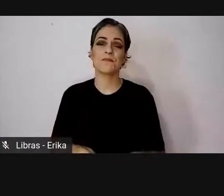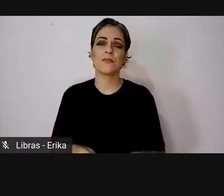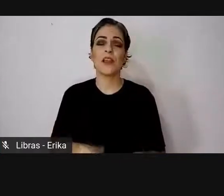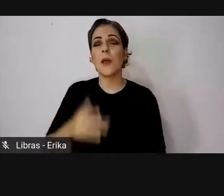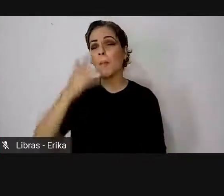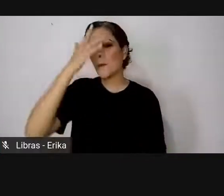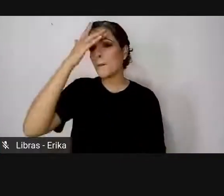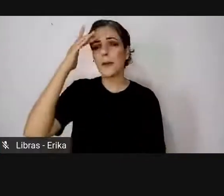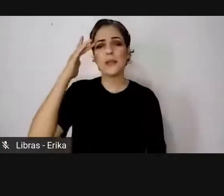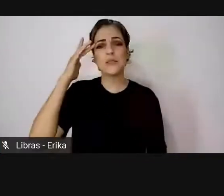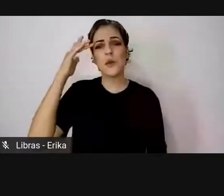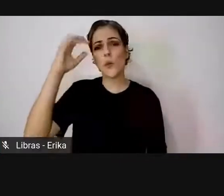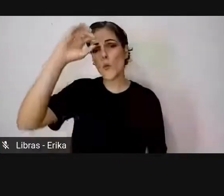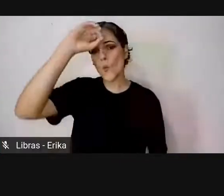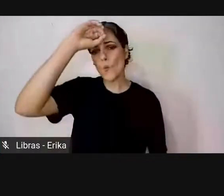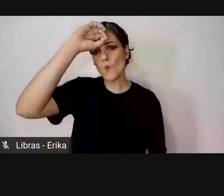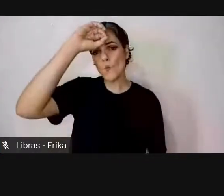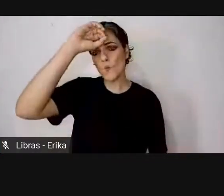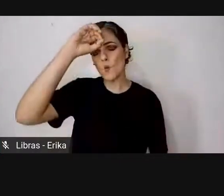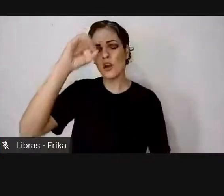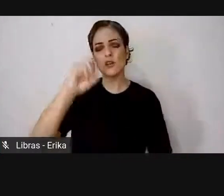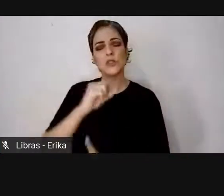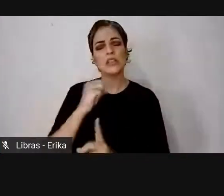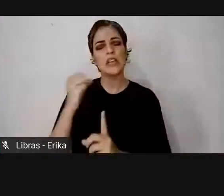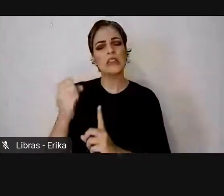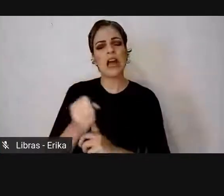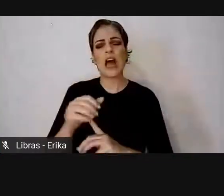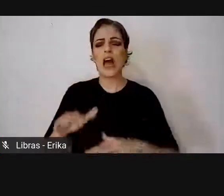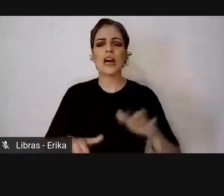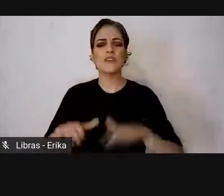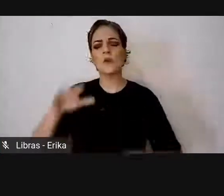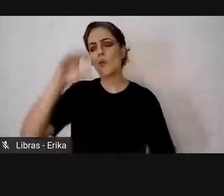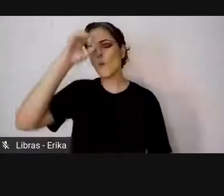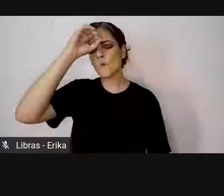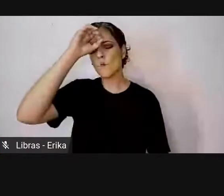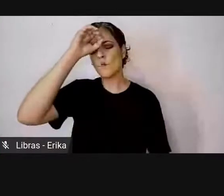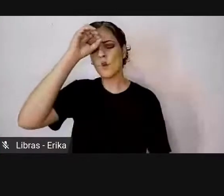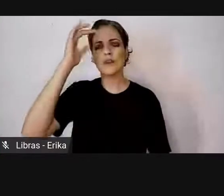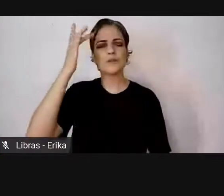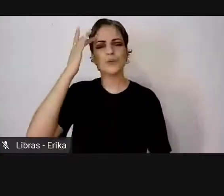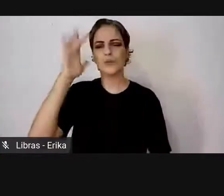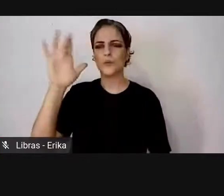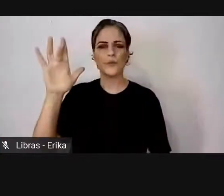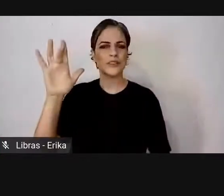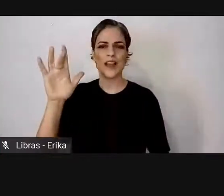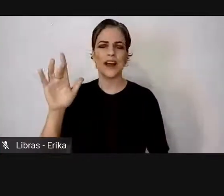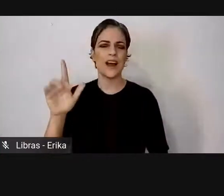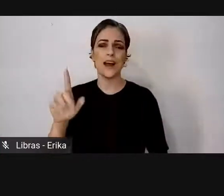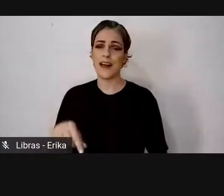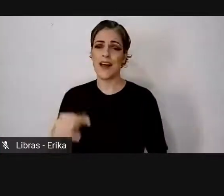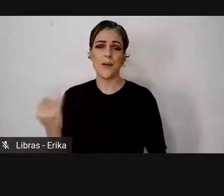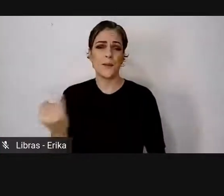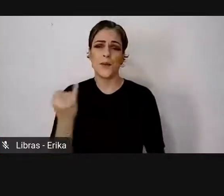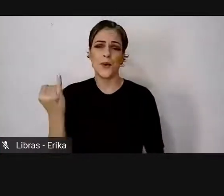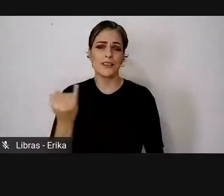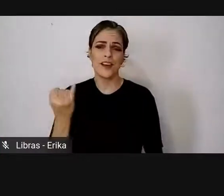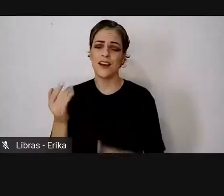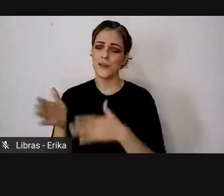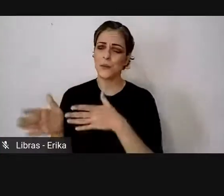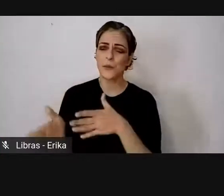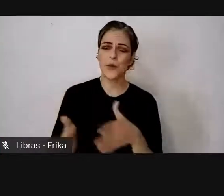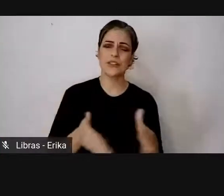processo legislativo, de toda essa representação, e o que ela significa para a nossa cidadania, para as nossas